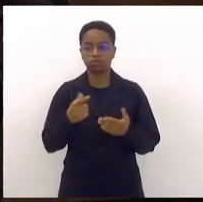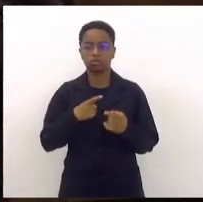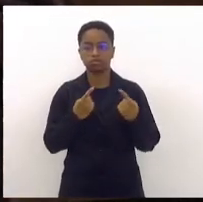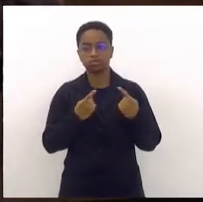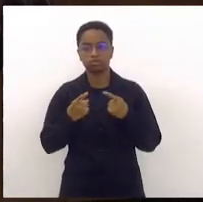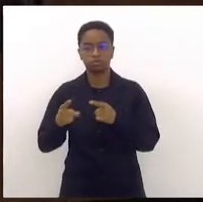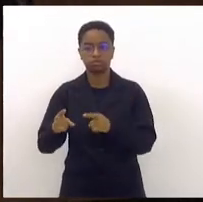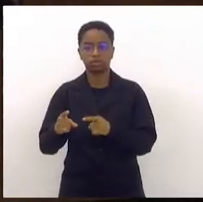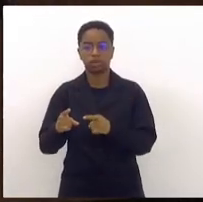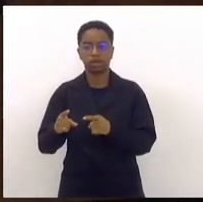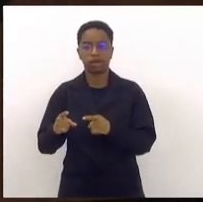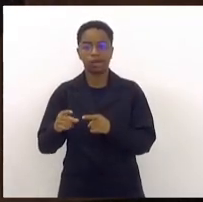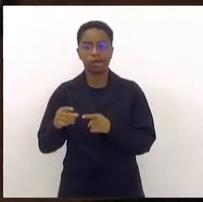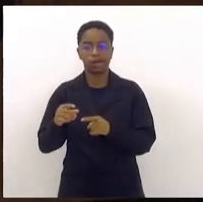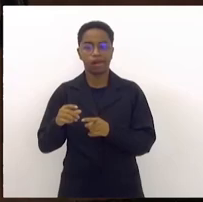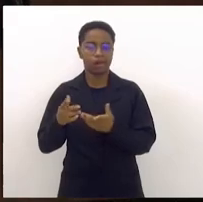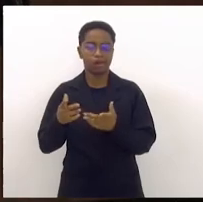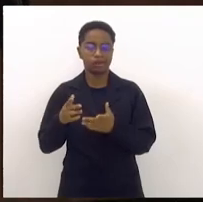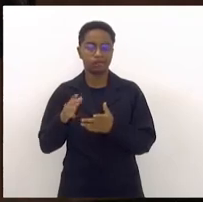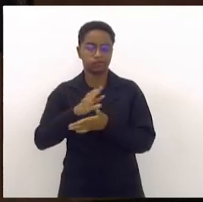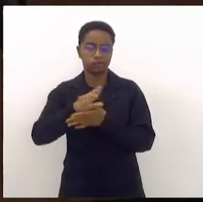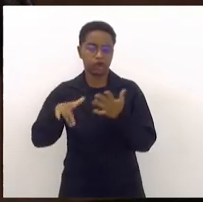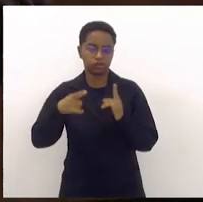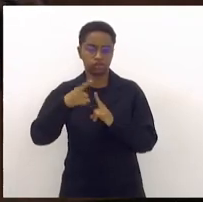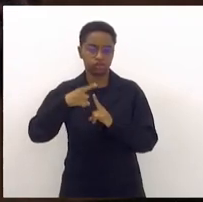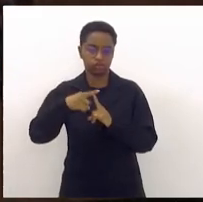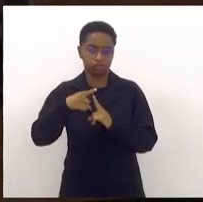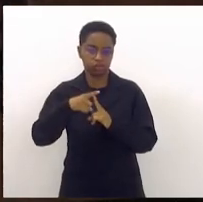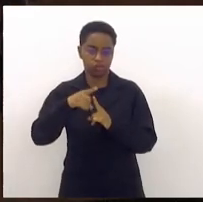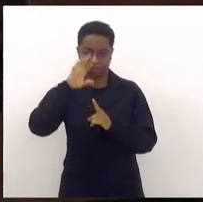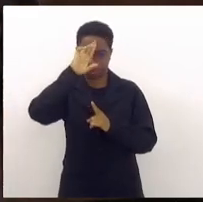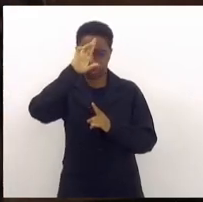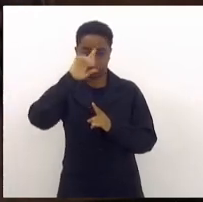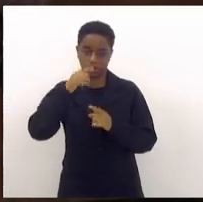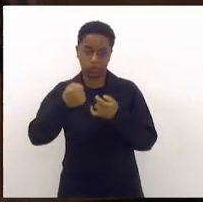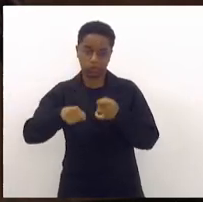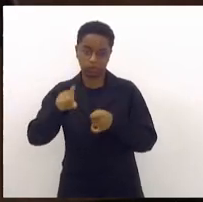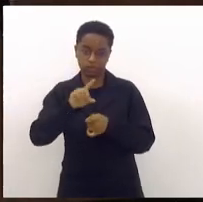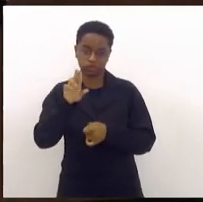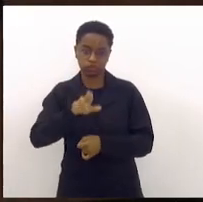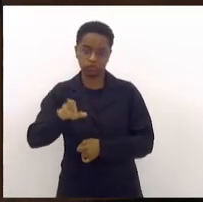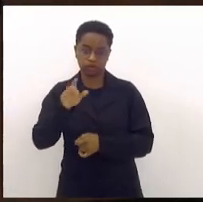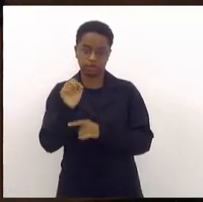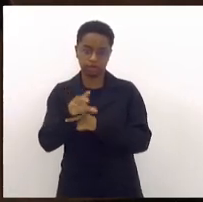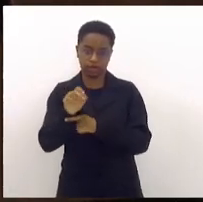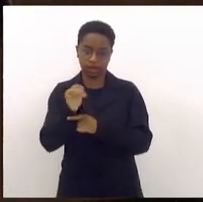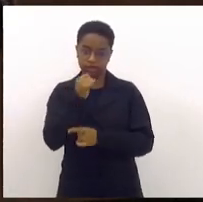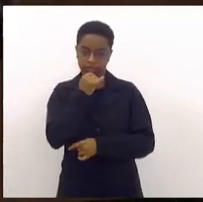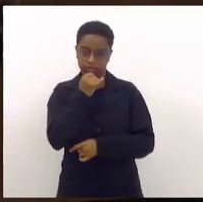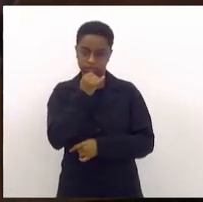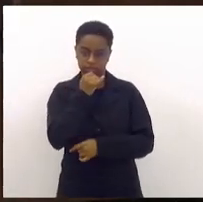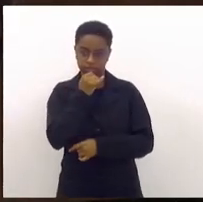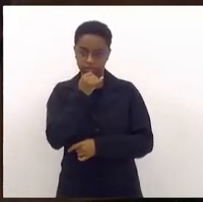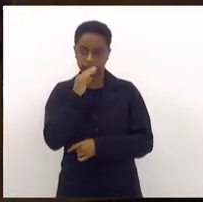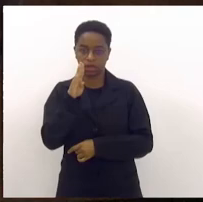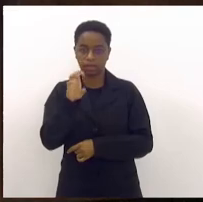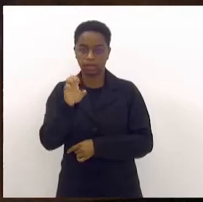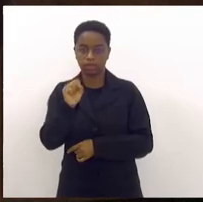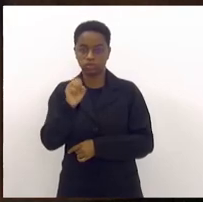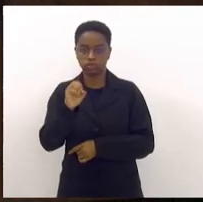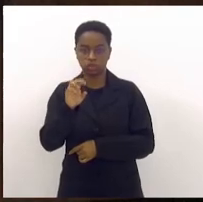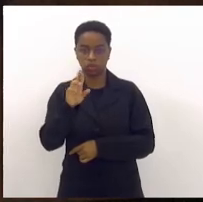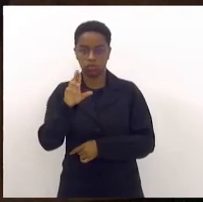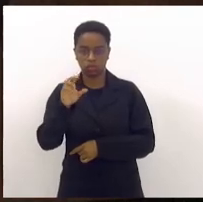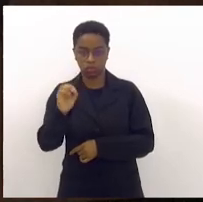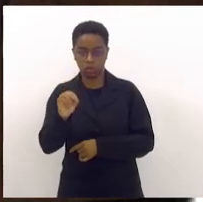às pragas, de vários tipos de pragas. Você pode combater a praga sem usar veneno. Por exemplo, o besourinho que pega a